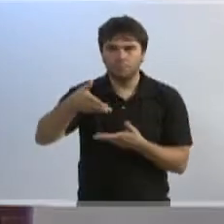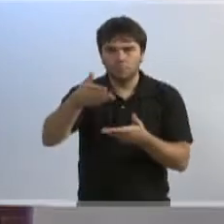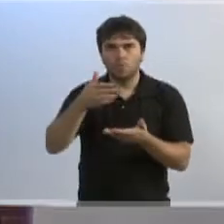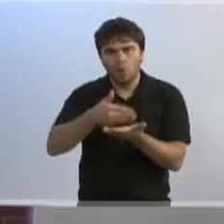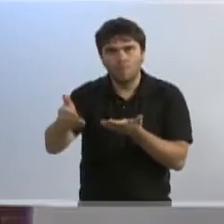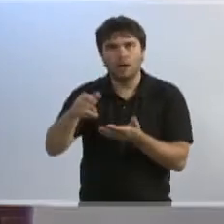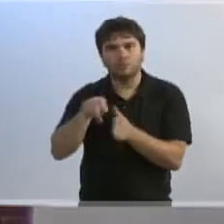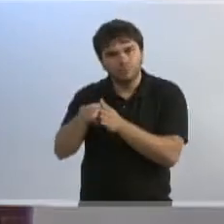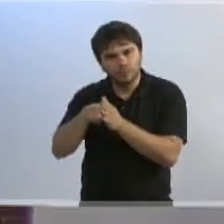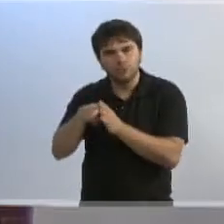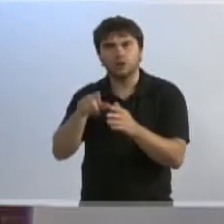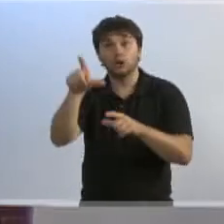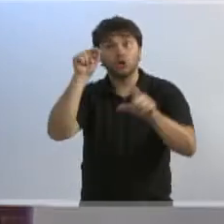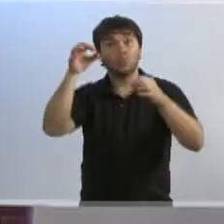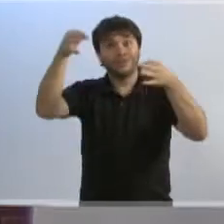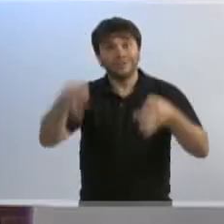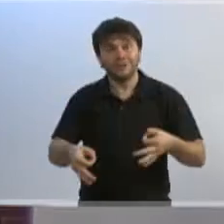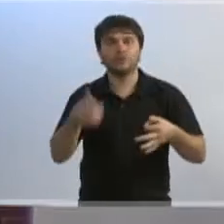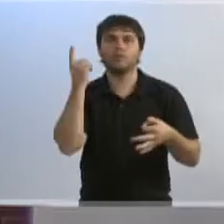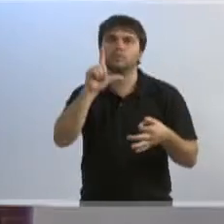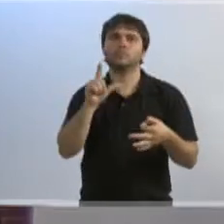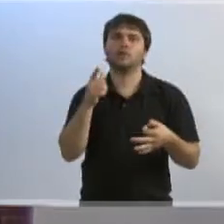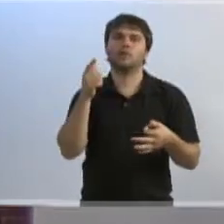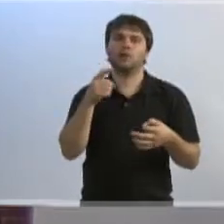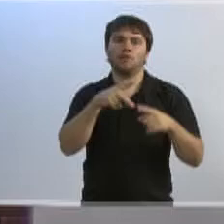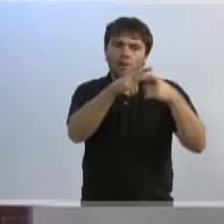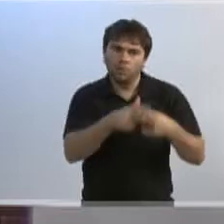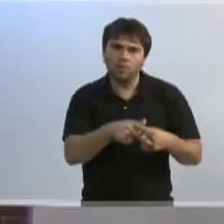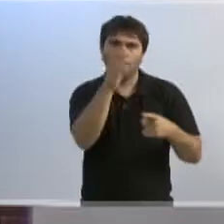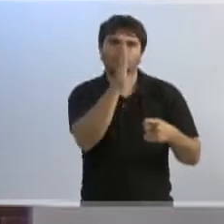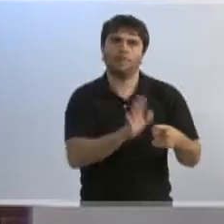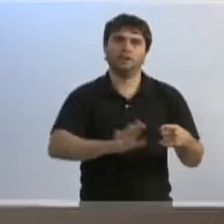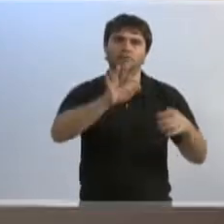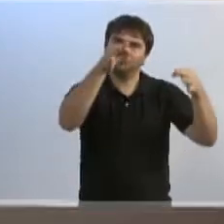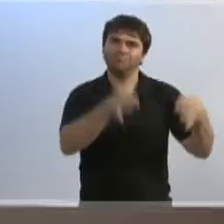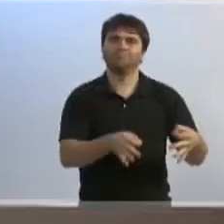escolha certo, para que nós possamos realmente consertar esse país de vez. Obrigado, senhores. Obrigado.